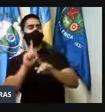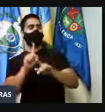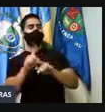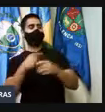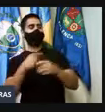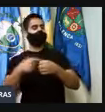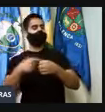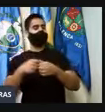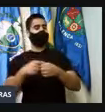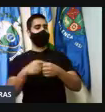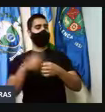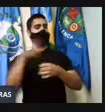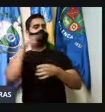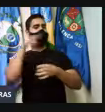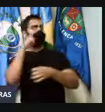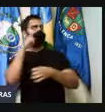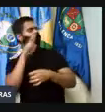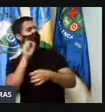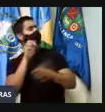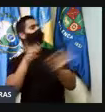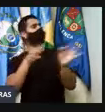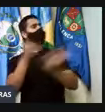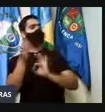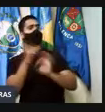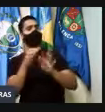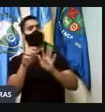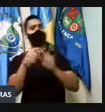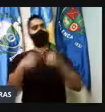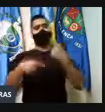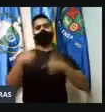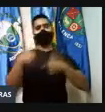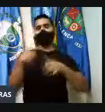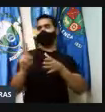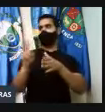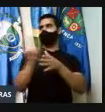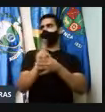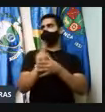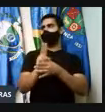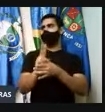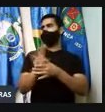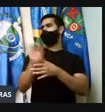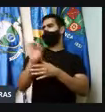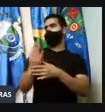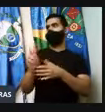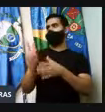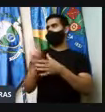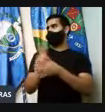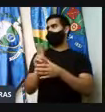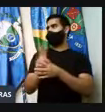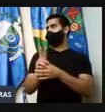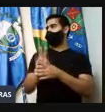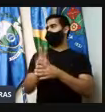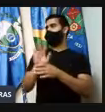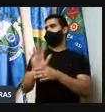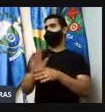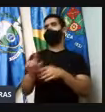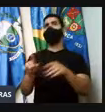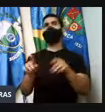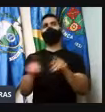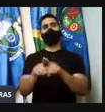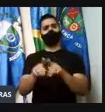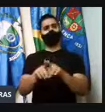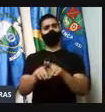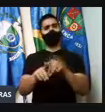ontem foi um projeto político para Valença. Não só para Valença, vereador David, que o senhor citou